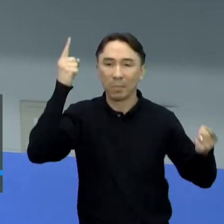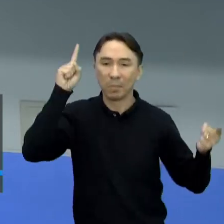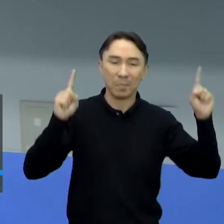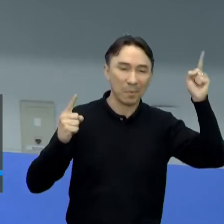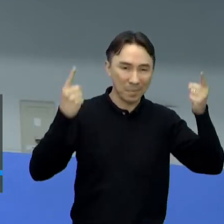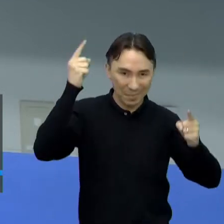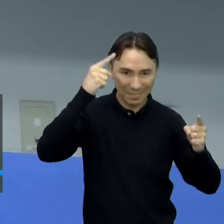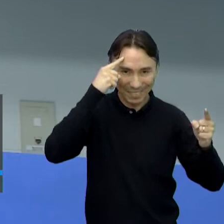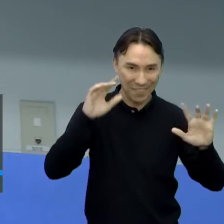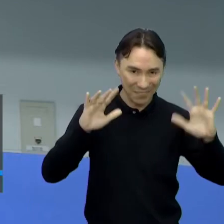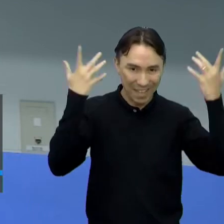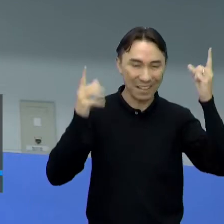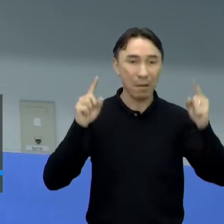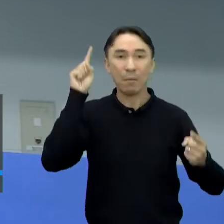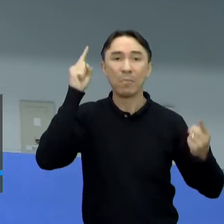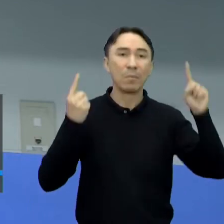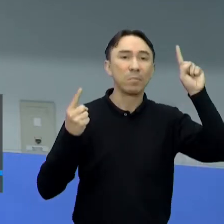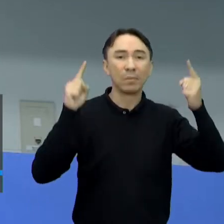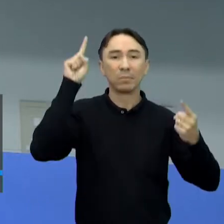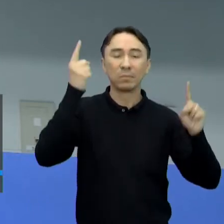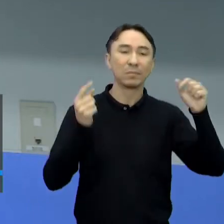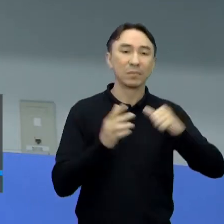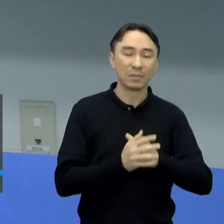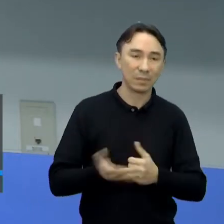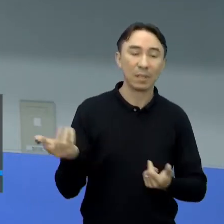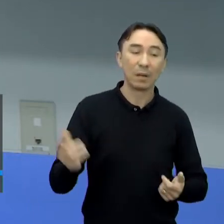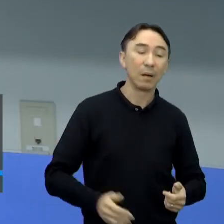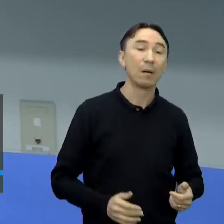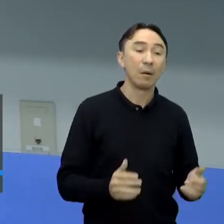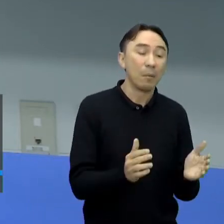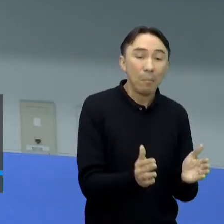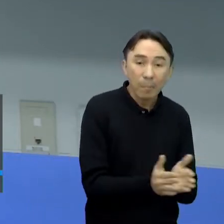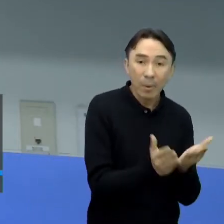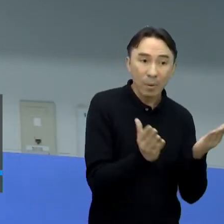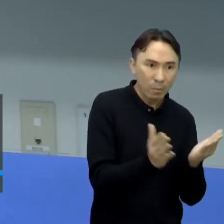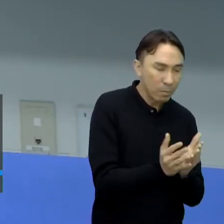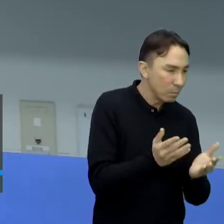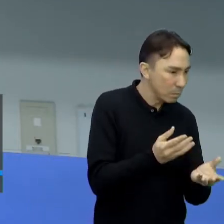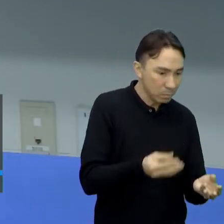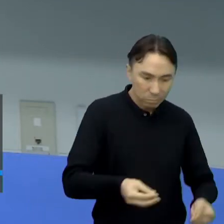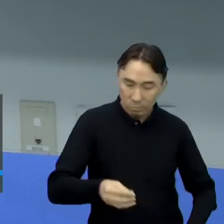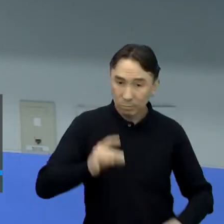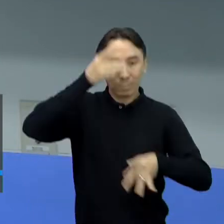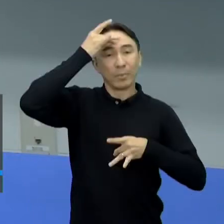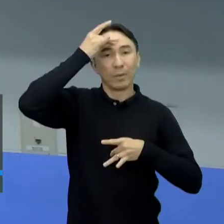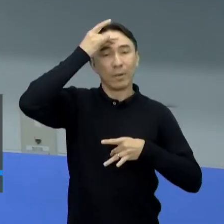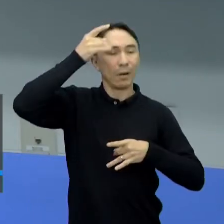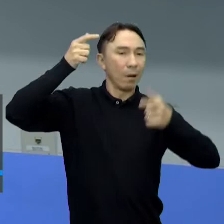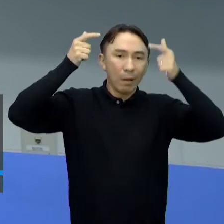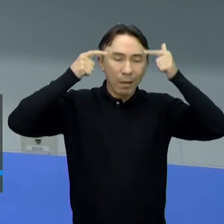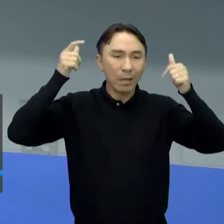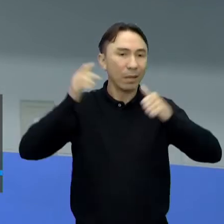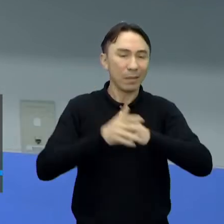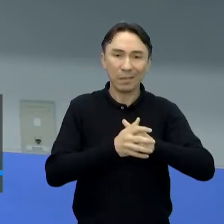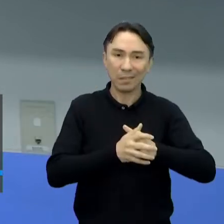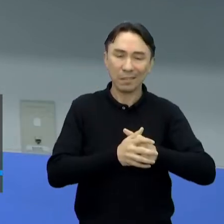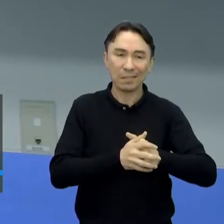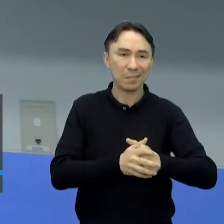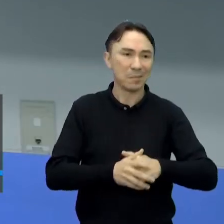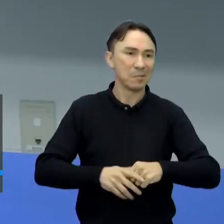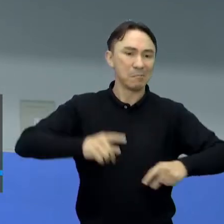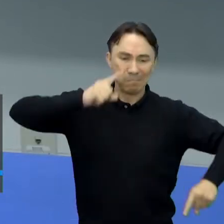as pessoas pobres viram reis, imperadores, nobres.